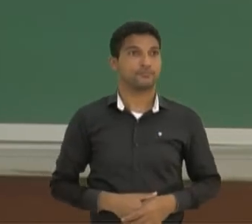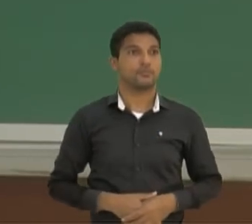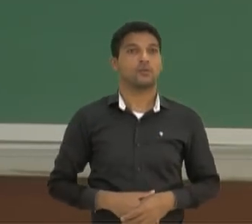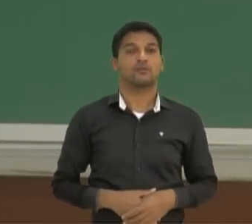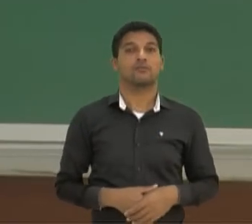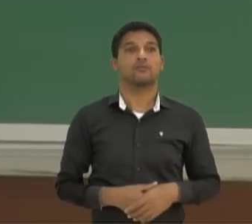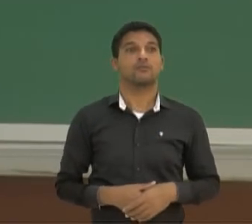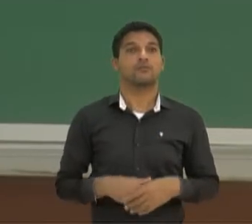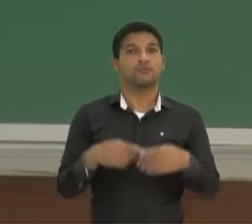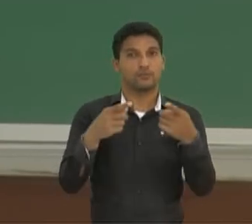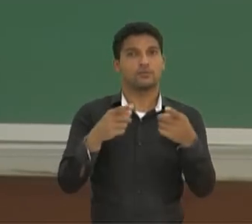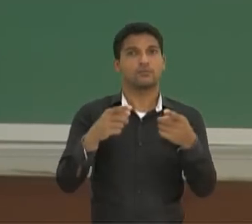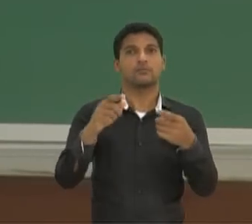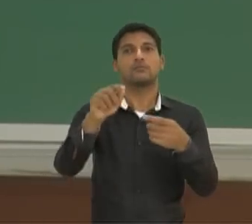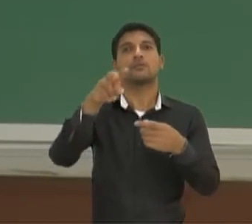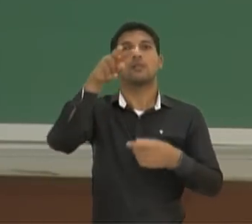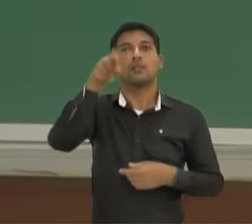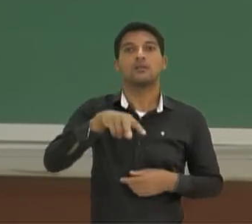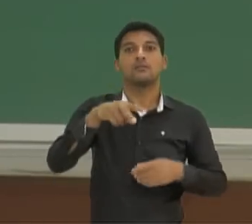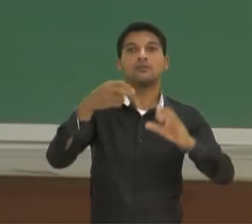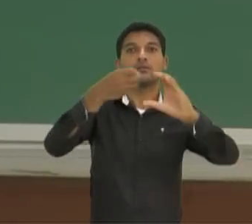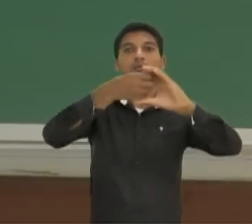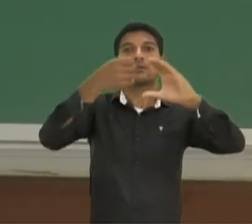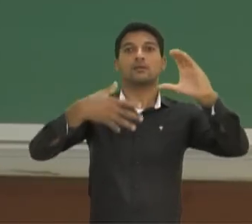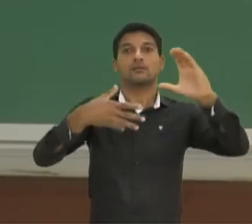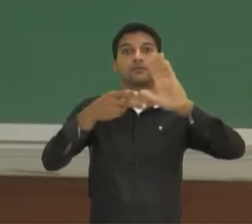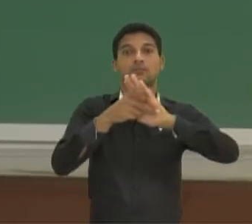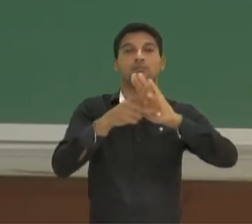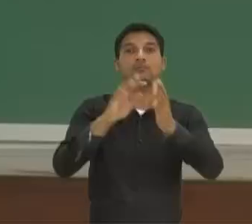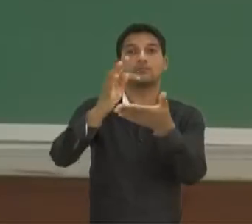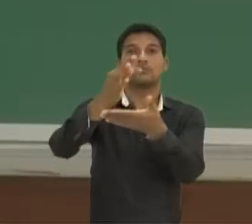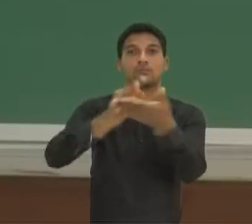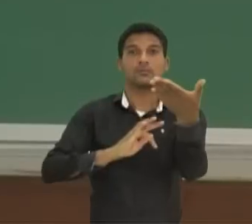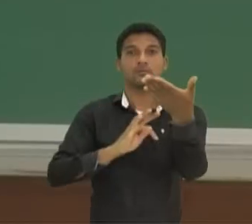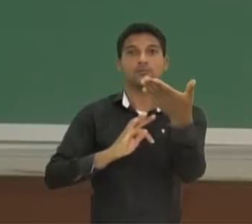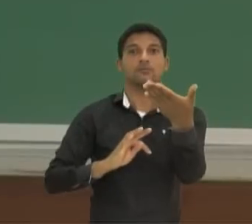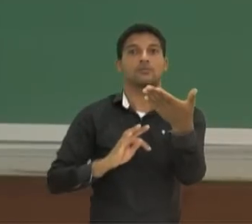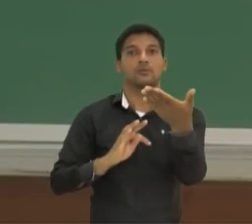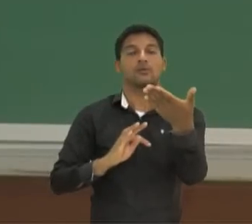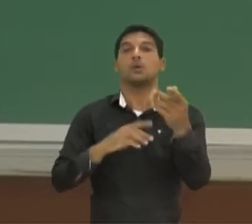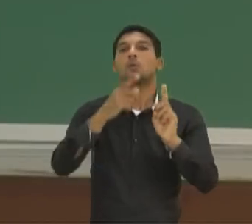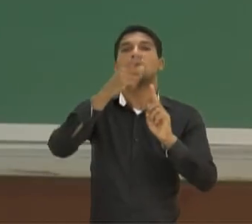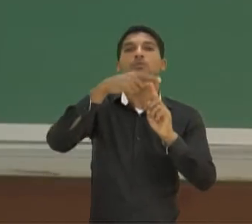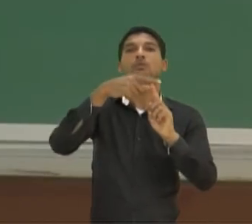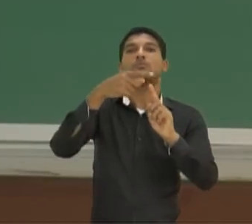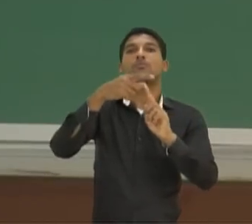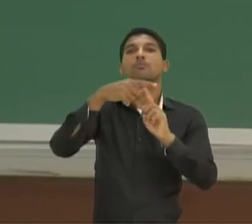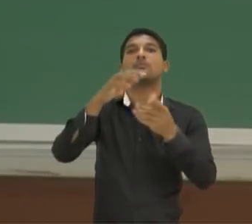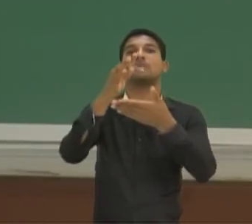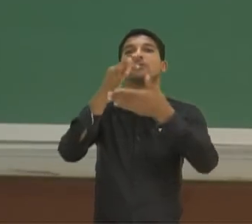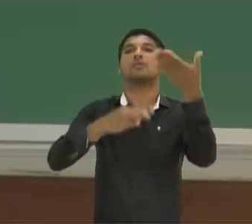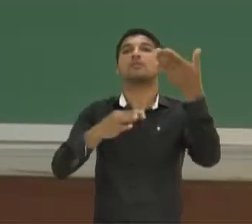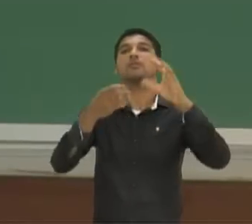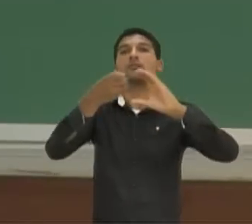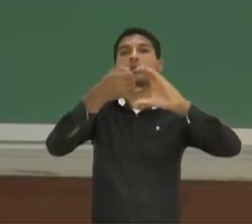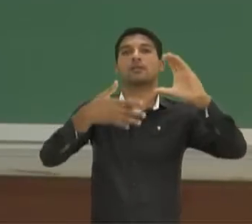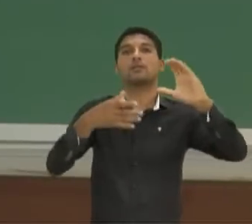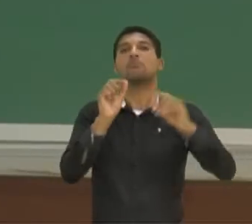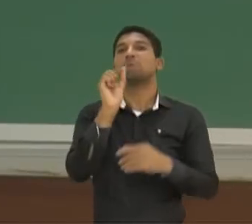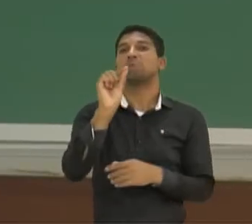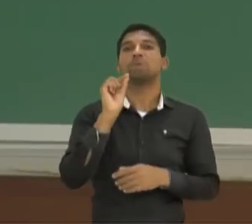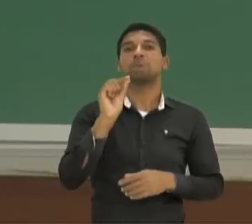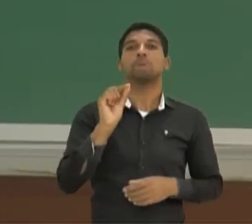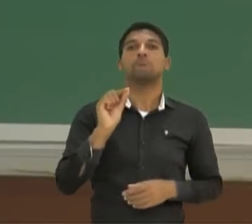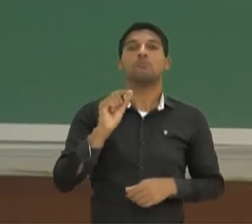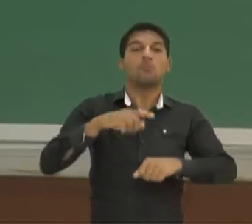características desse texto aqui, né, que tipo de texto que a gente tem aqui agora nos remete a que tipo de momento ali,